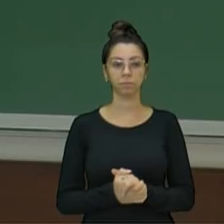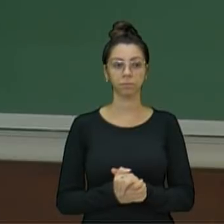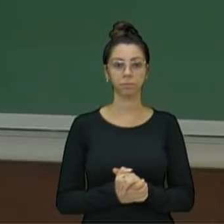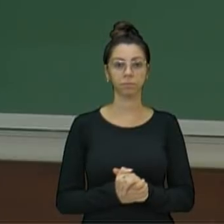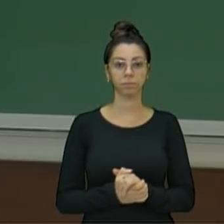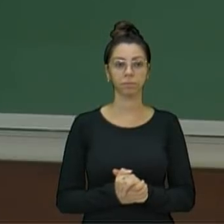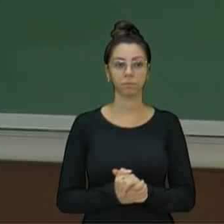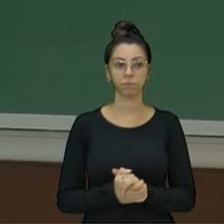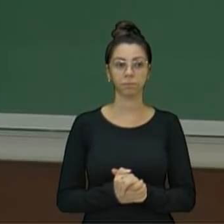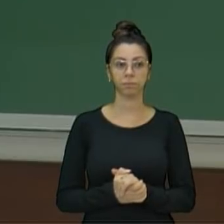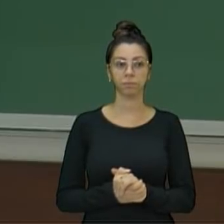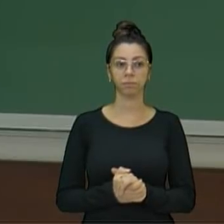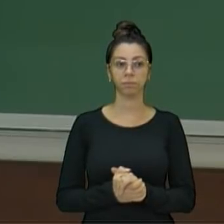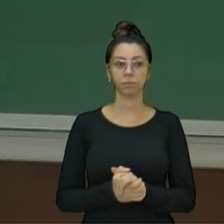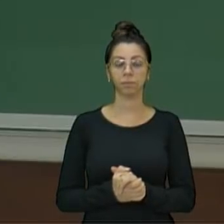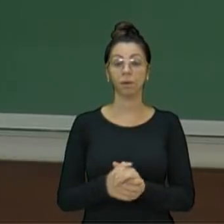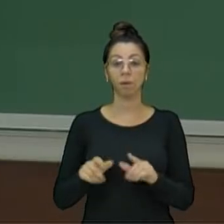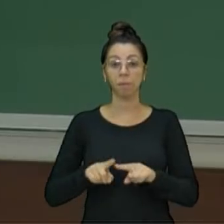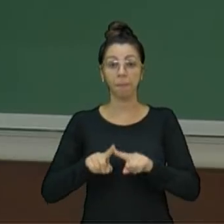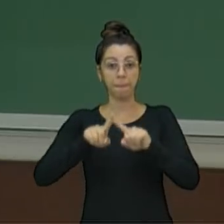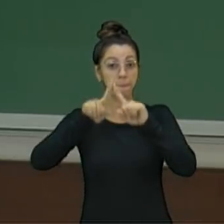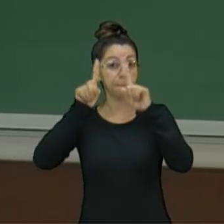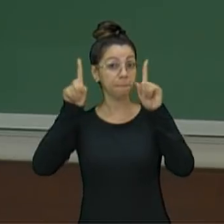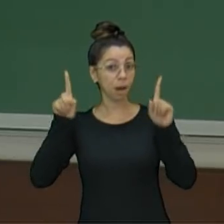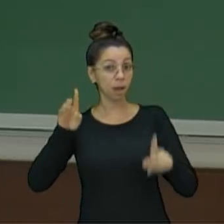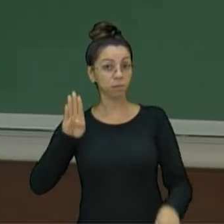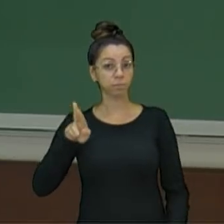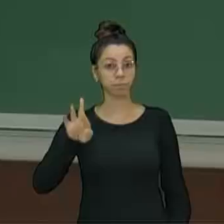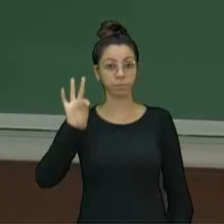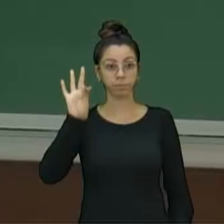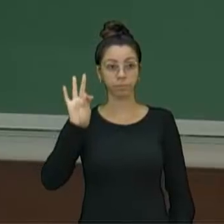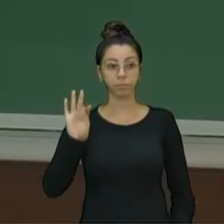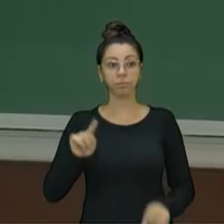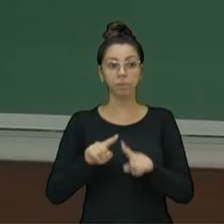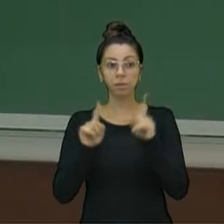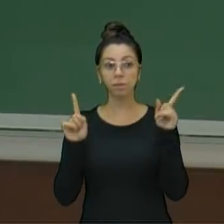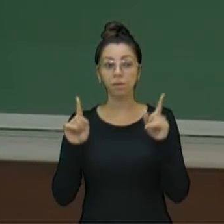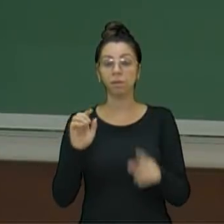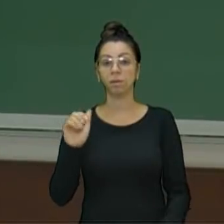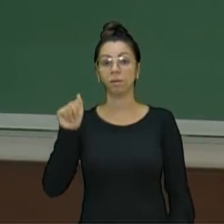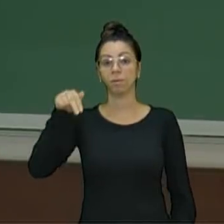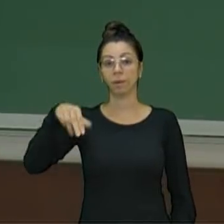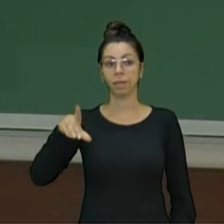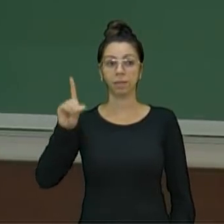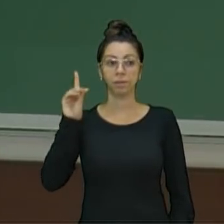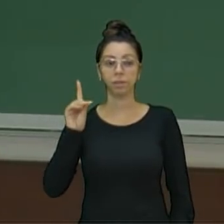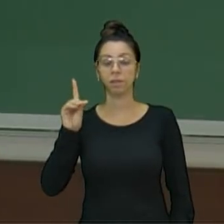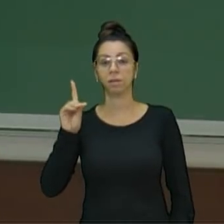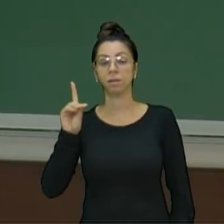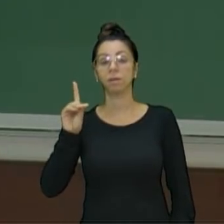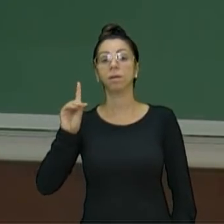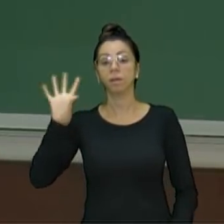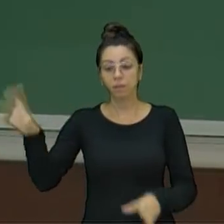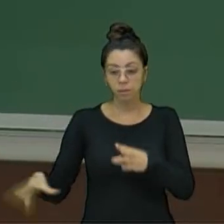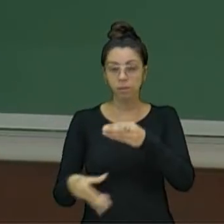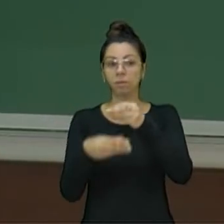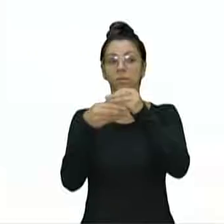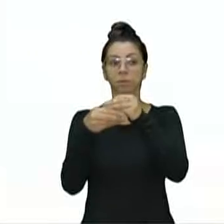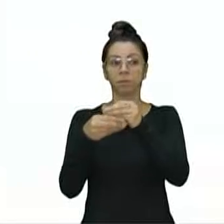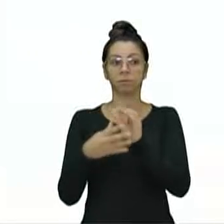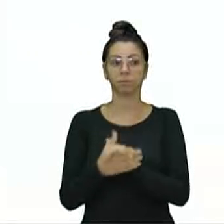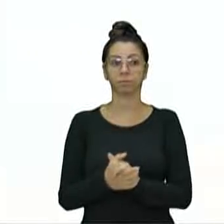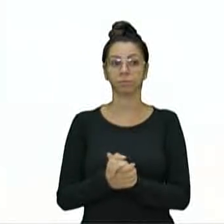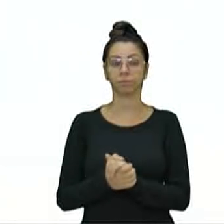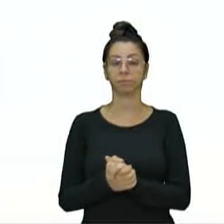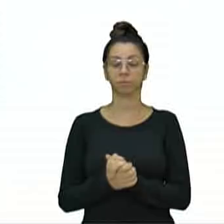um contraste, que é o mas, o and, para dar uma ideia de adição, o however, que é contudo, entretanto, para